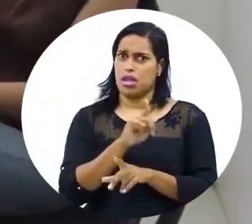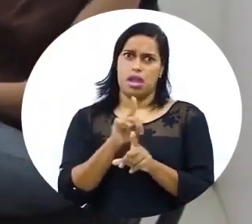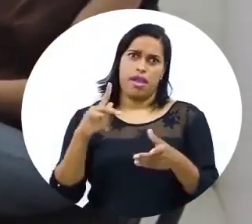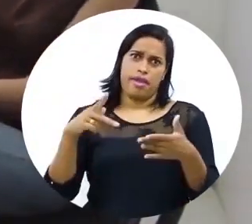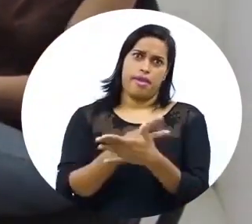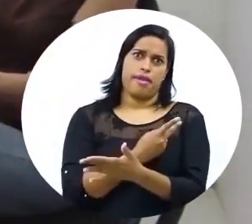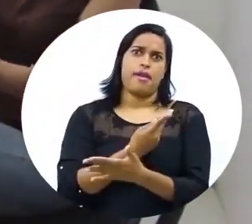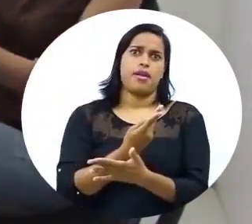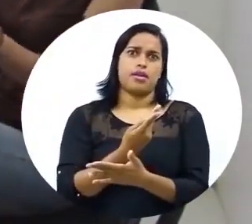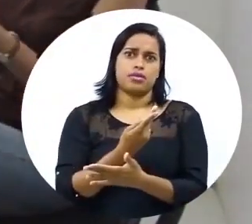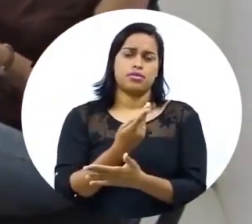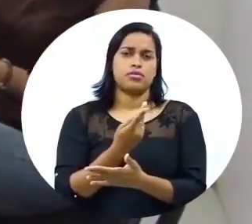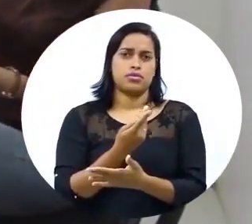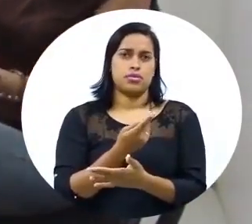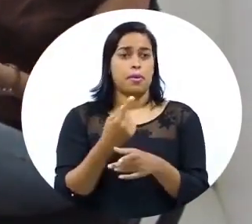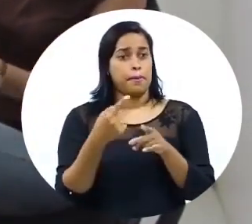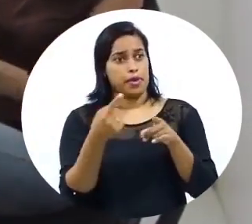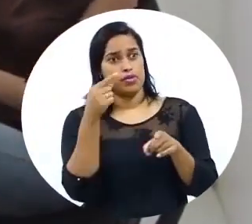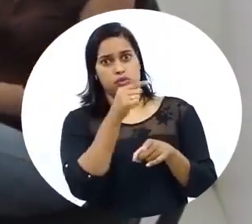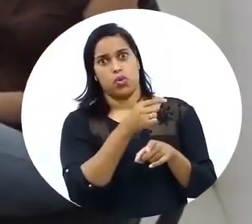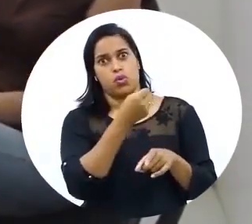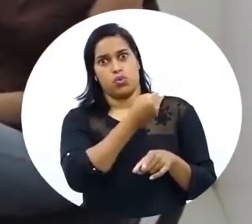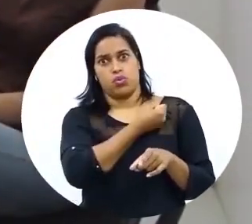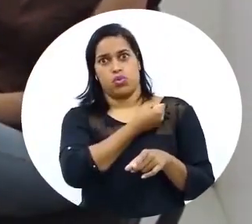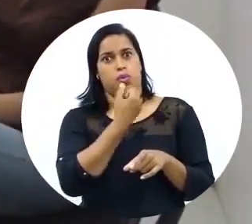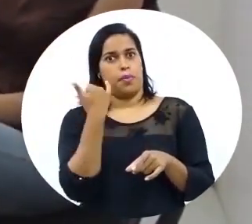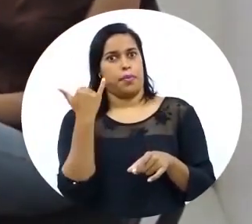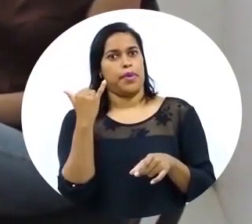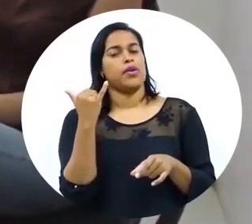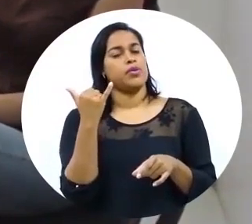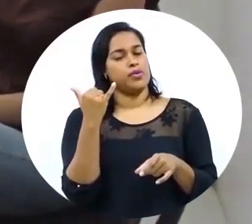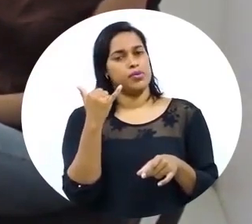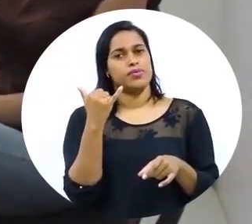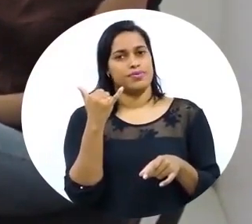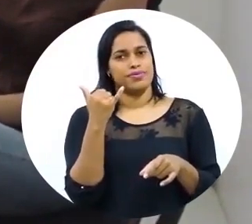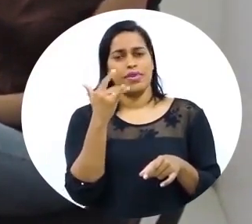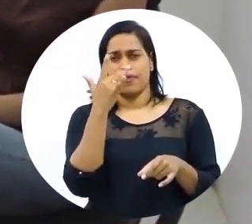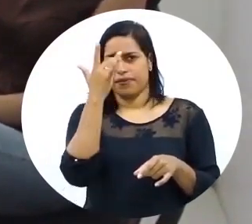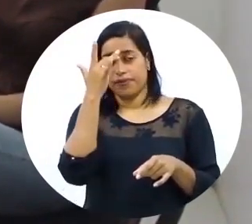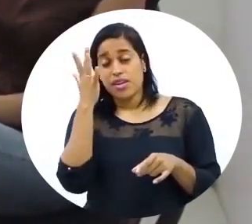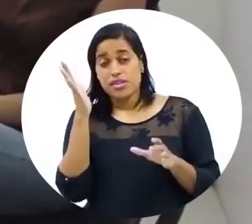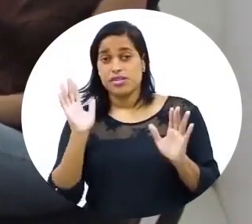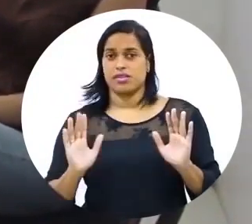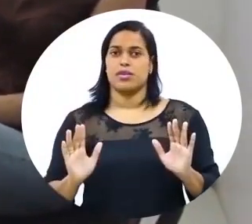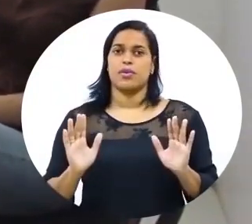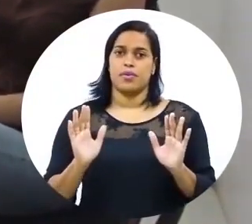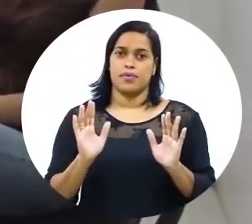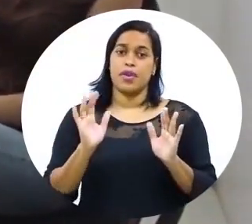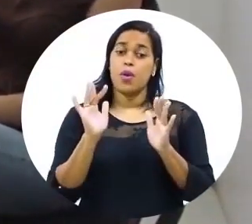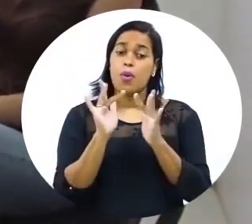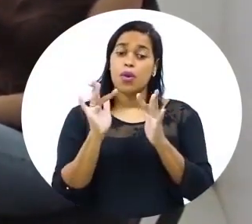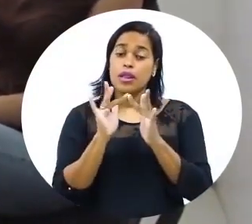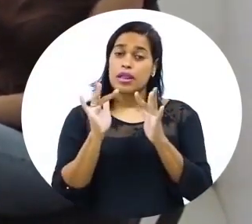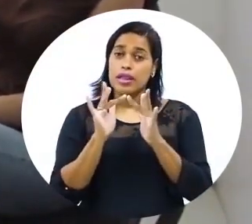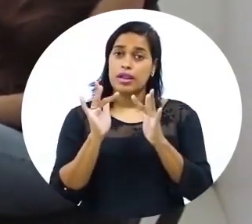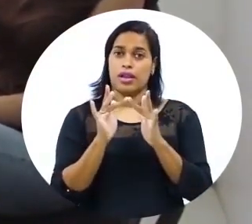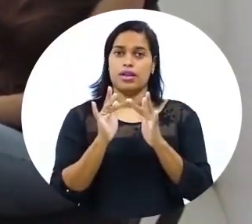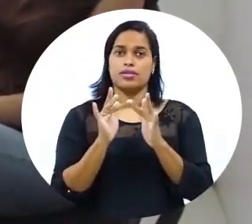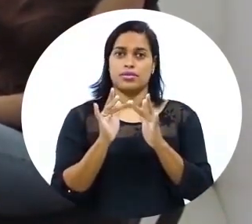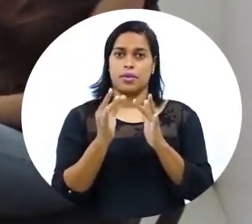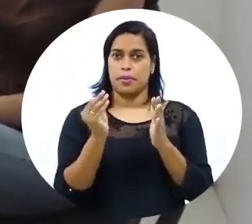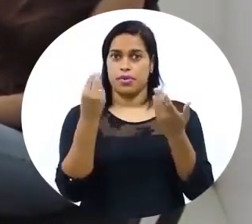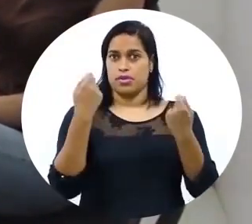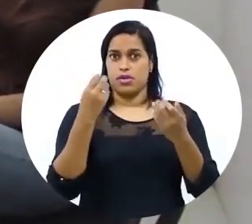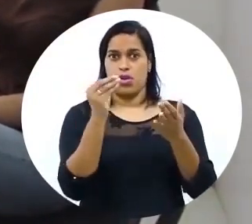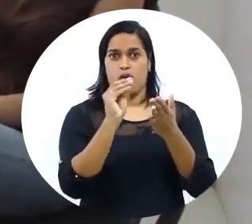não. Sim, mas estava lá, né? De celular tão facilmente, né? Então tá com o contato atualizado. Precisa